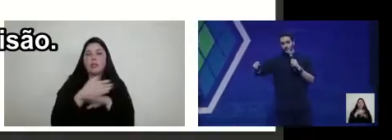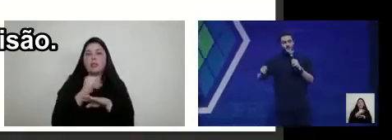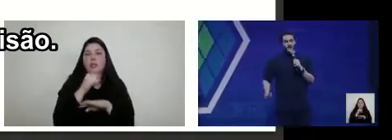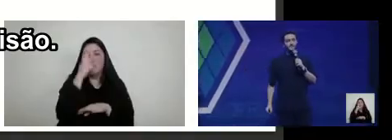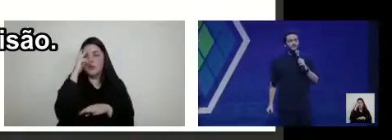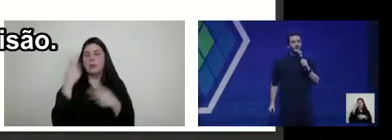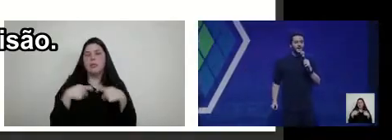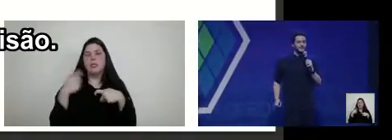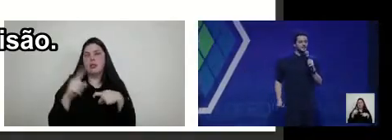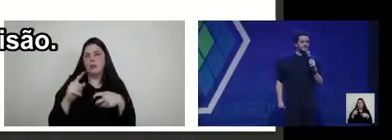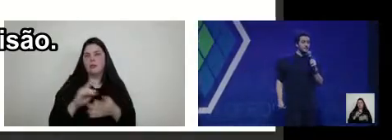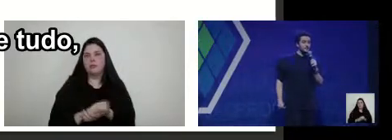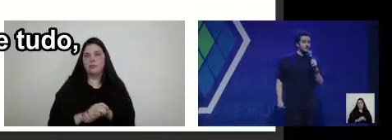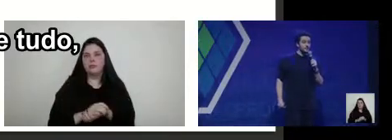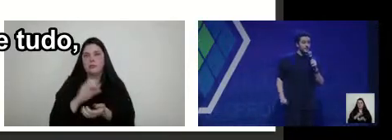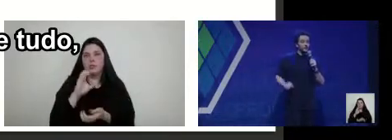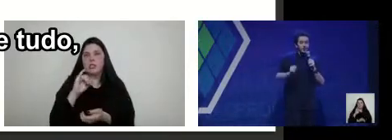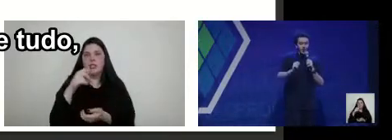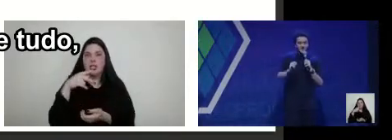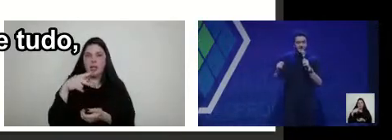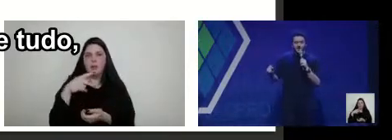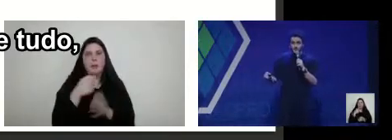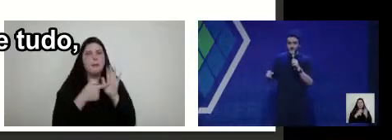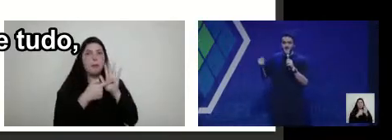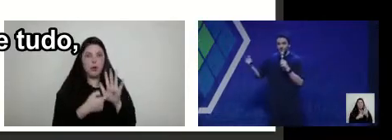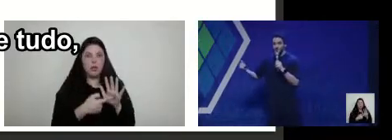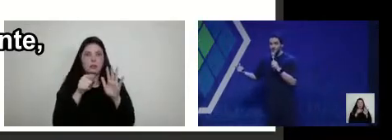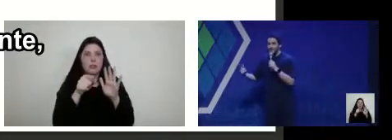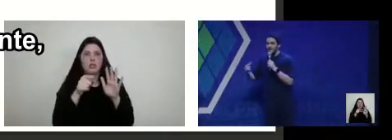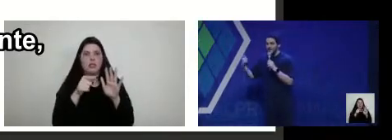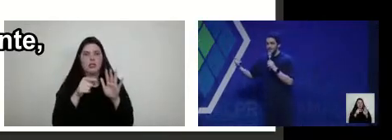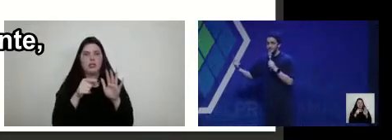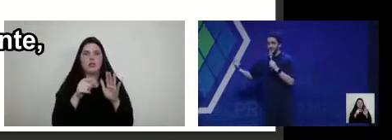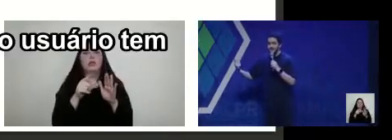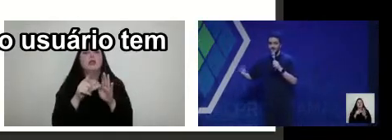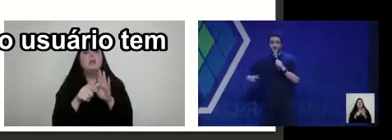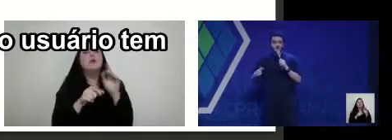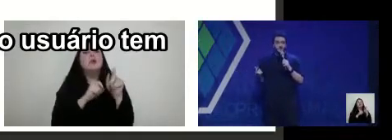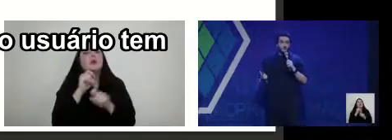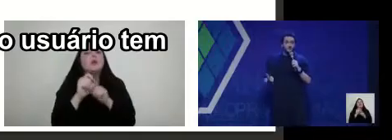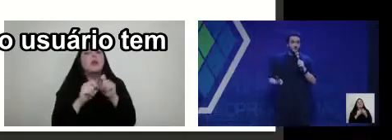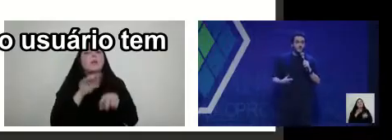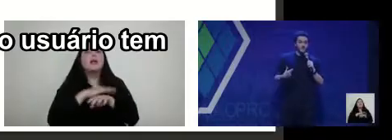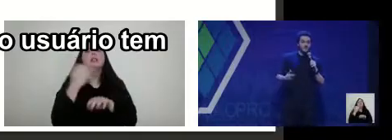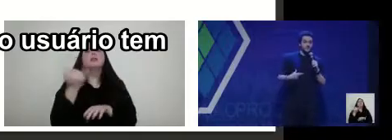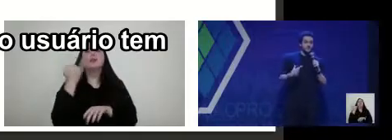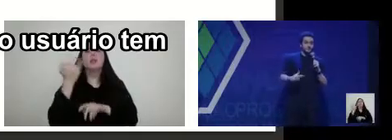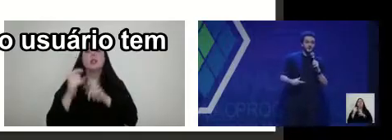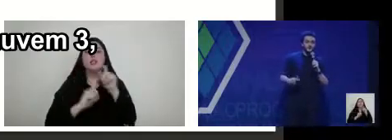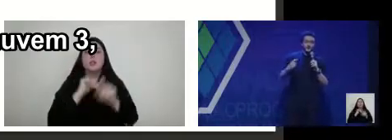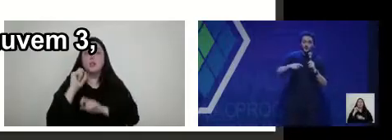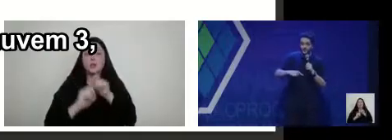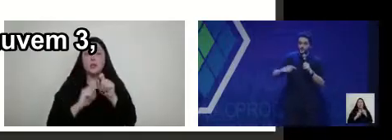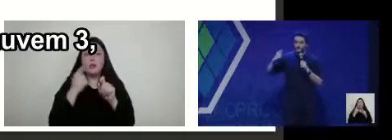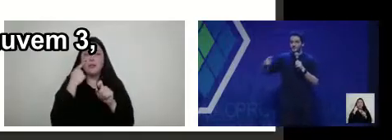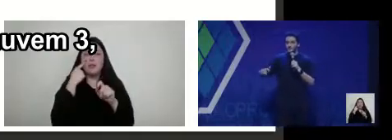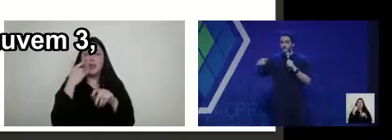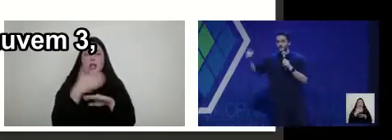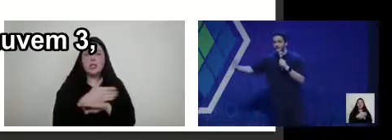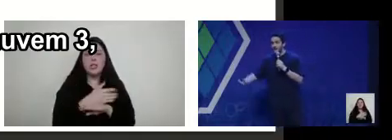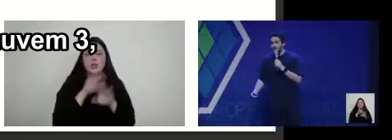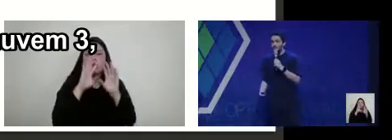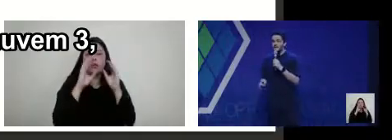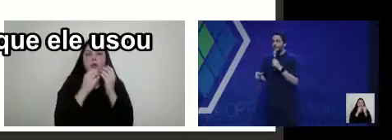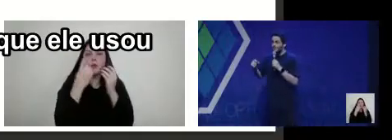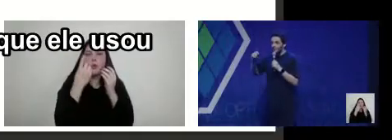E aí, o CNAPP fornece essa visão. Então, cross-cloud, acima de tudo, que é ainda mais importante, você consegue ver um acesso que o usuário tem na nuvem 1, na nuvem 2,